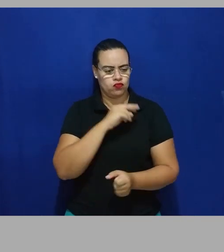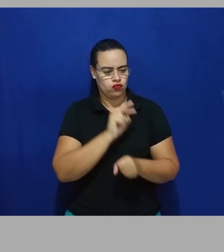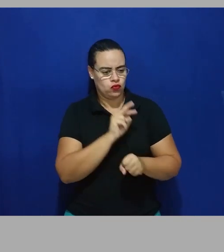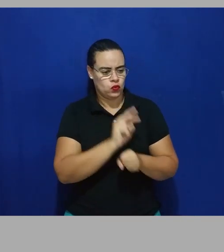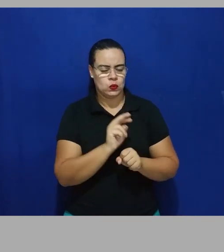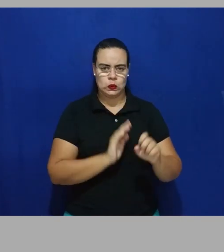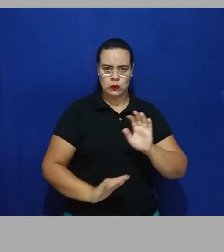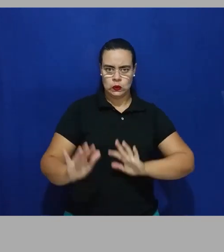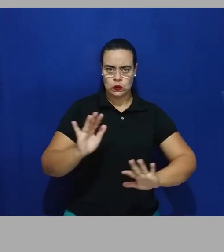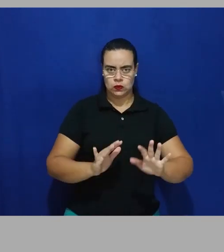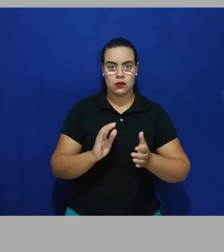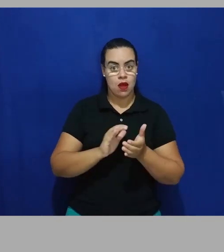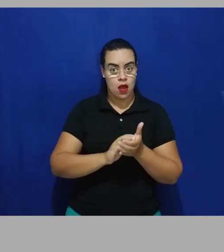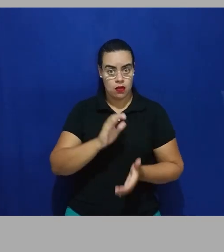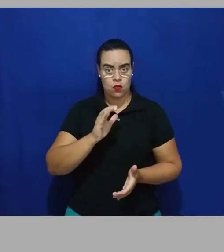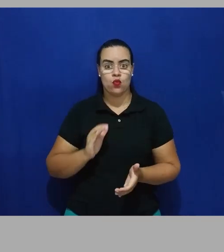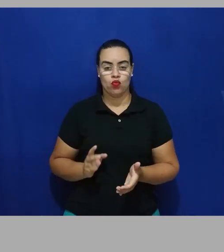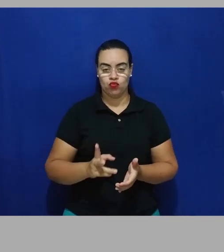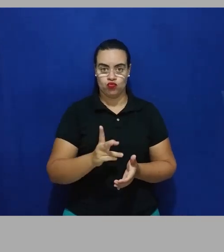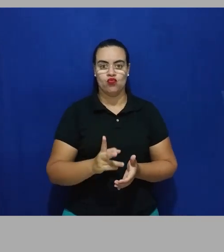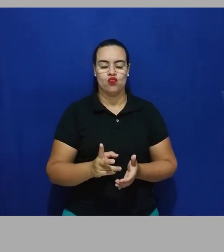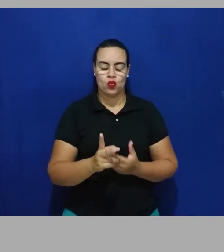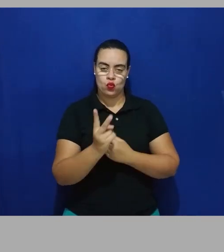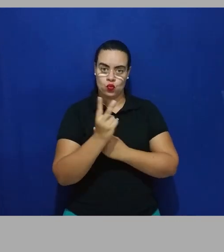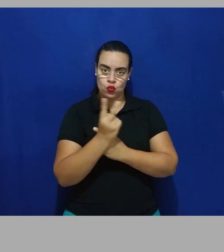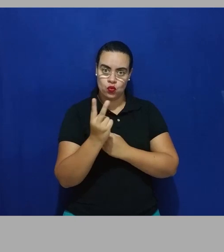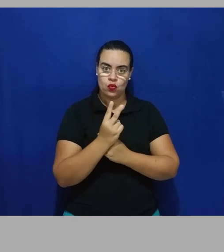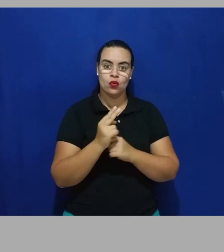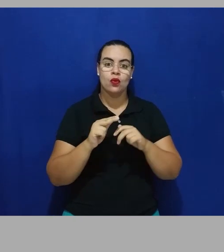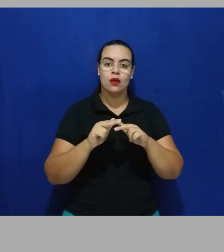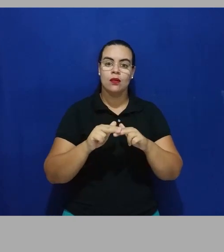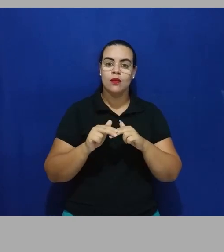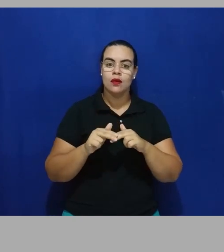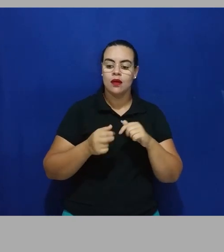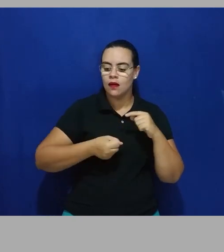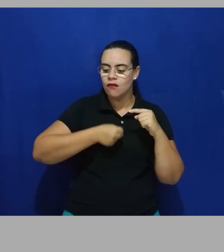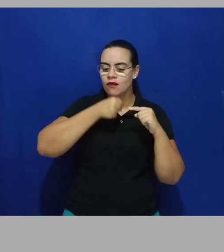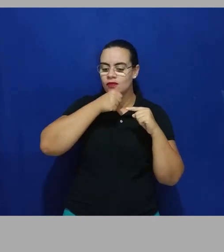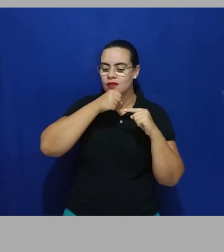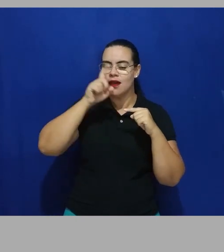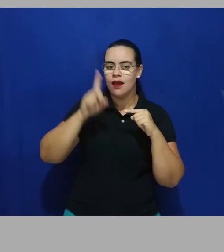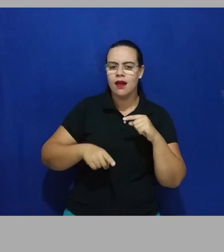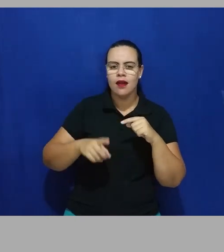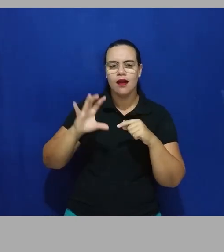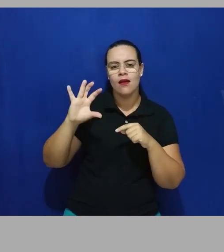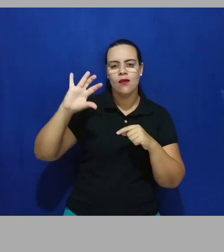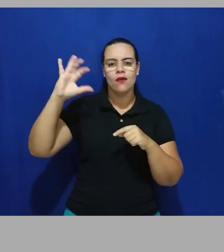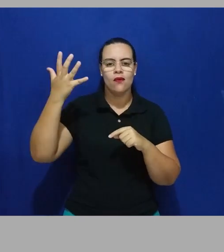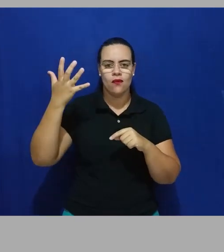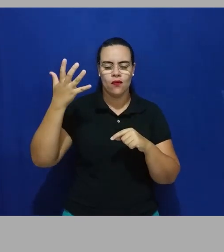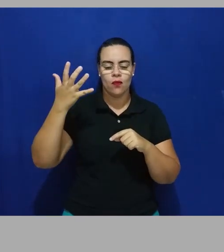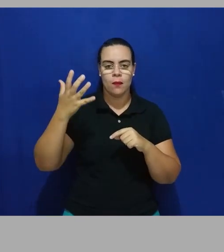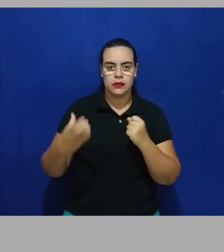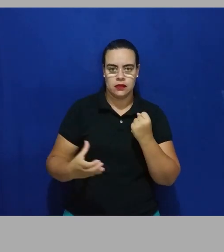presente e cuidadosa, de adultos que possam continuar se cuidando para que envelhecer